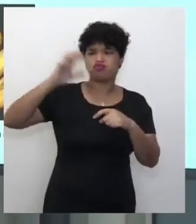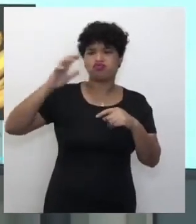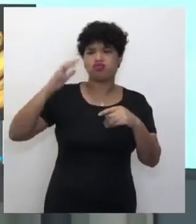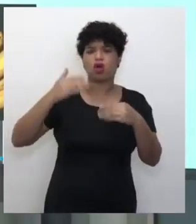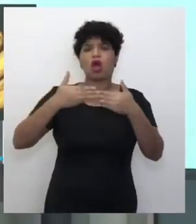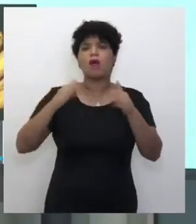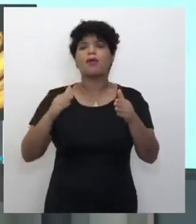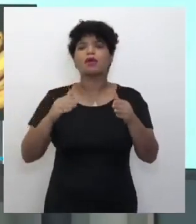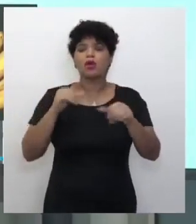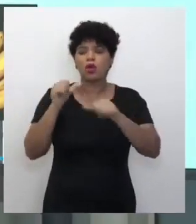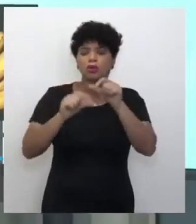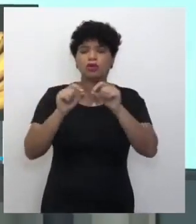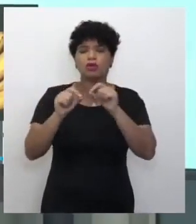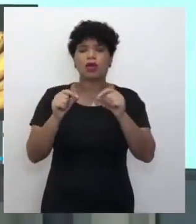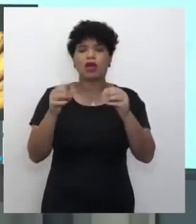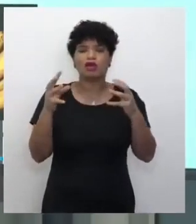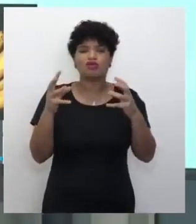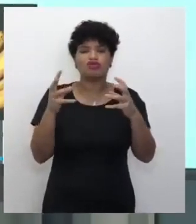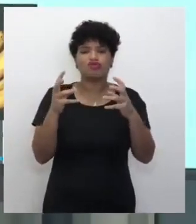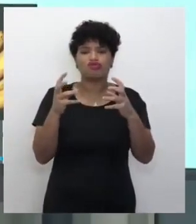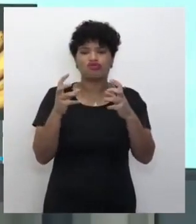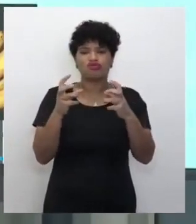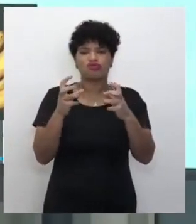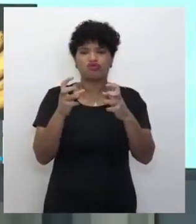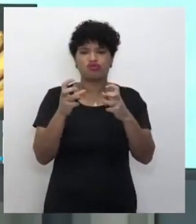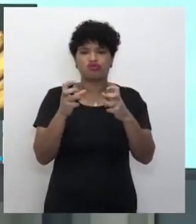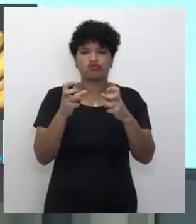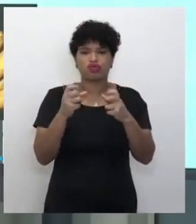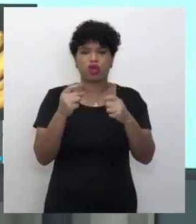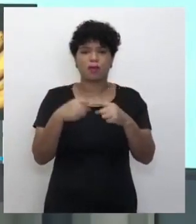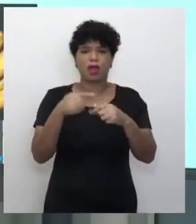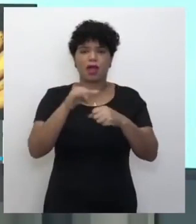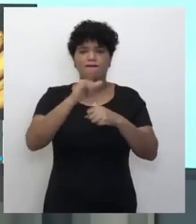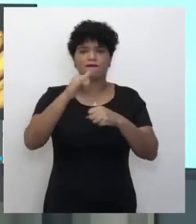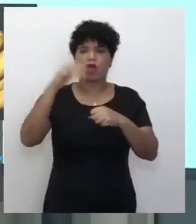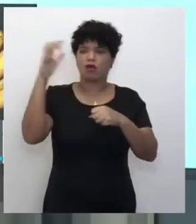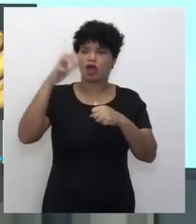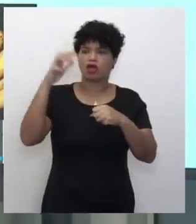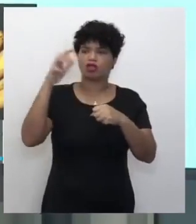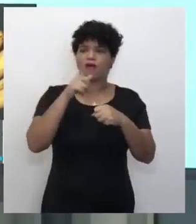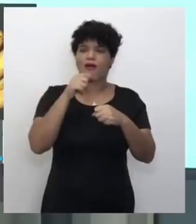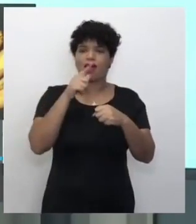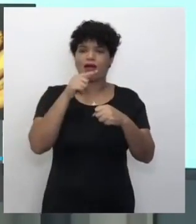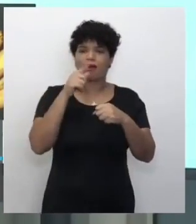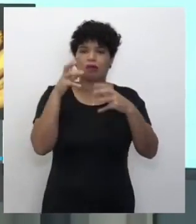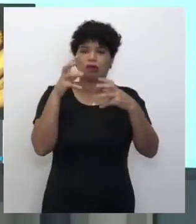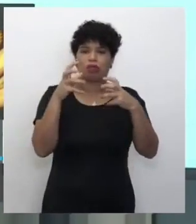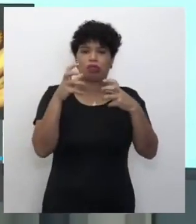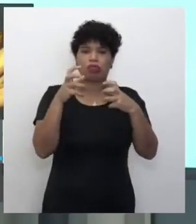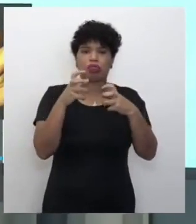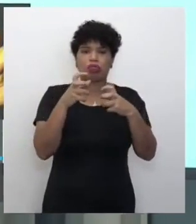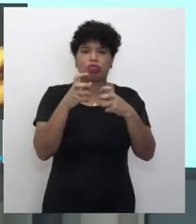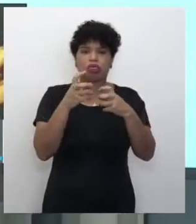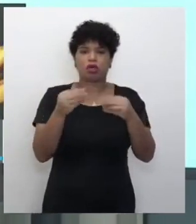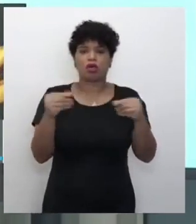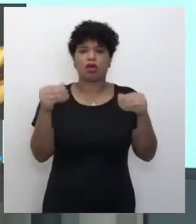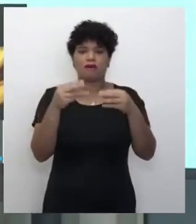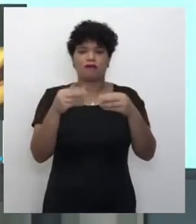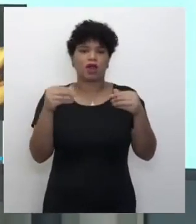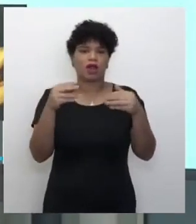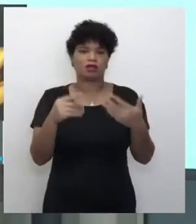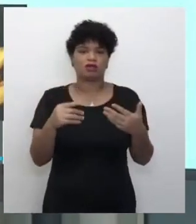vai acontecer? Com o passar do tempo, esses portões, eles começam a enferrujar, portanto, está ali